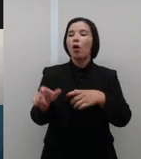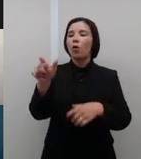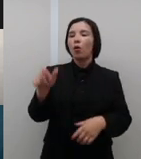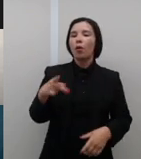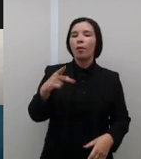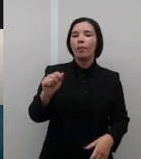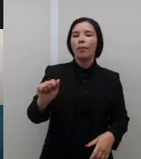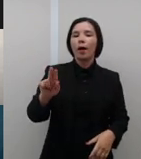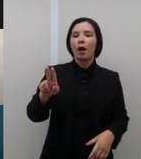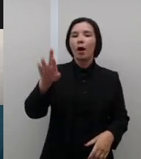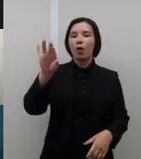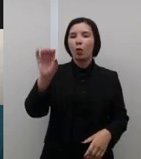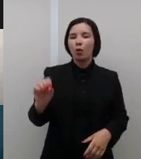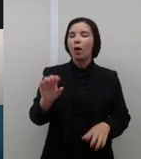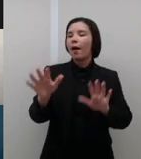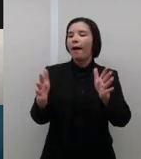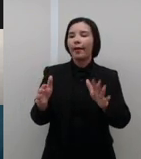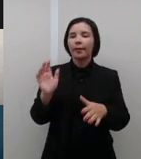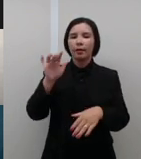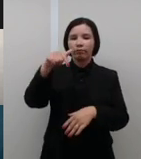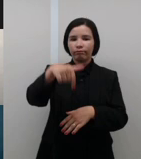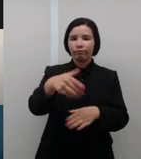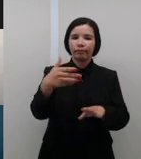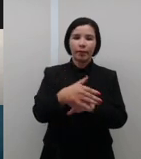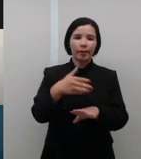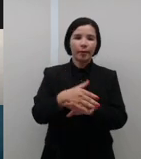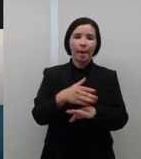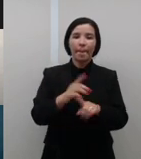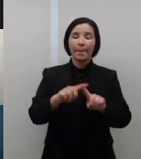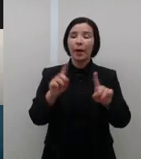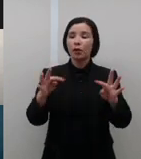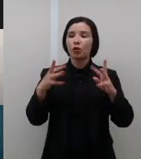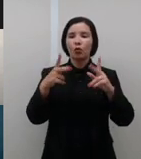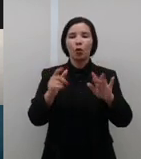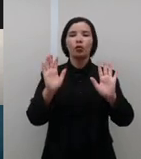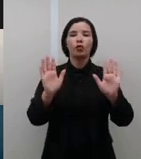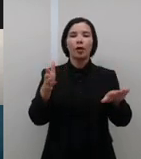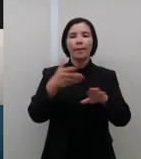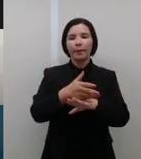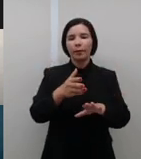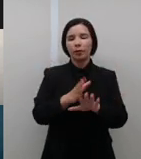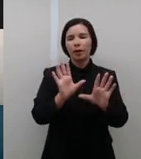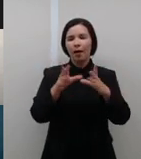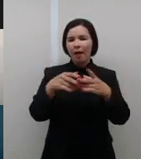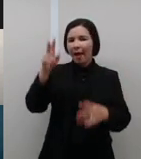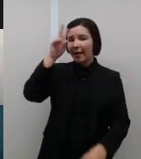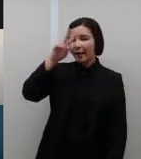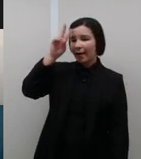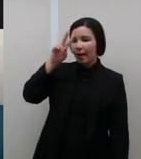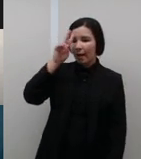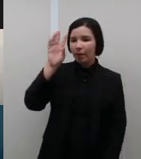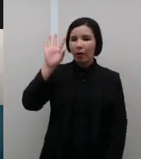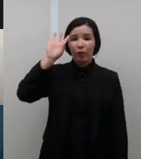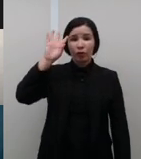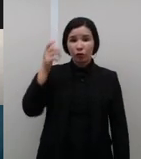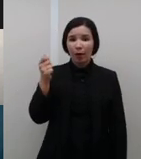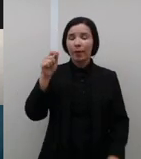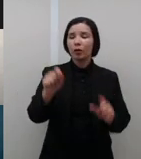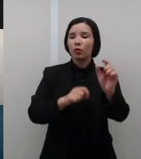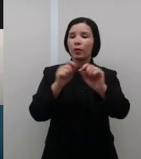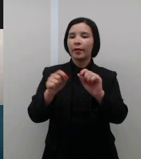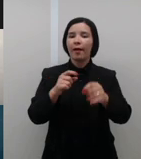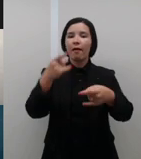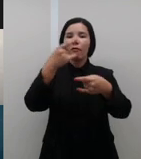presença nessa turma, mas os demais colegas estavam aqui e certamente lembram deste julgamento, que foi até na época de